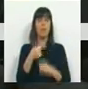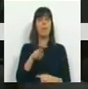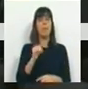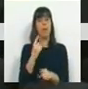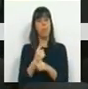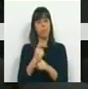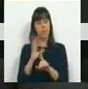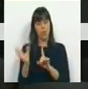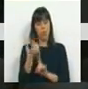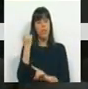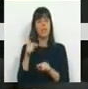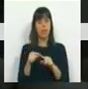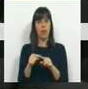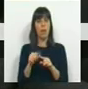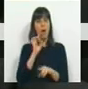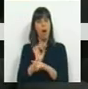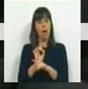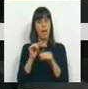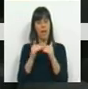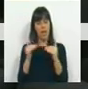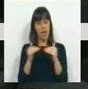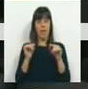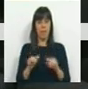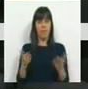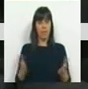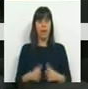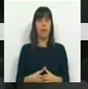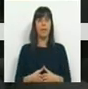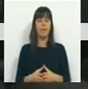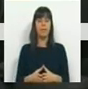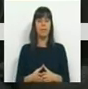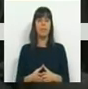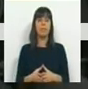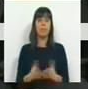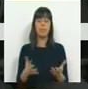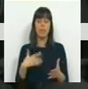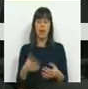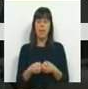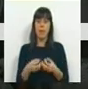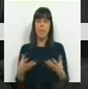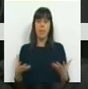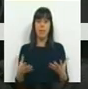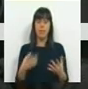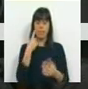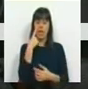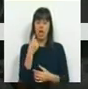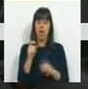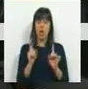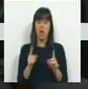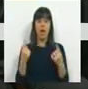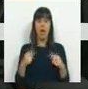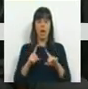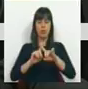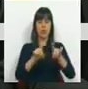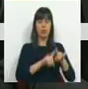BES, também o conseguiu, nomeadamente a esse nível. E cada vez mais se nota que